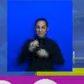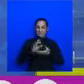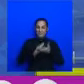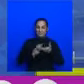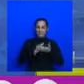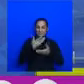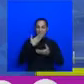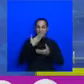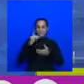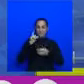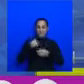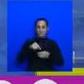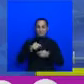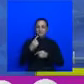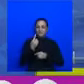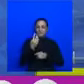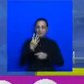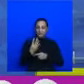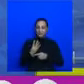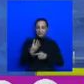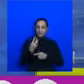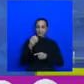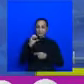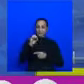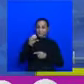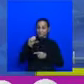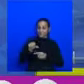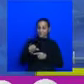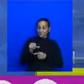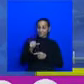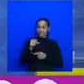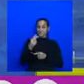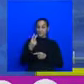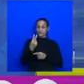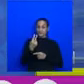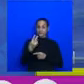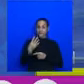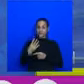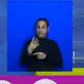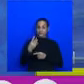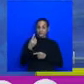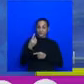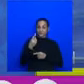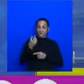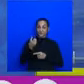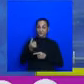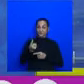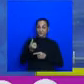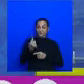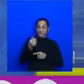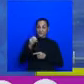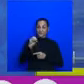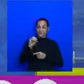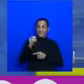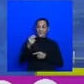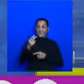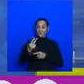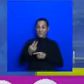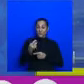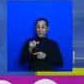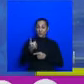Loto Fácil foram 14, 09, 24, 16,